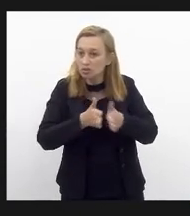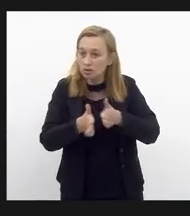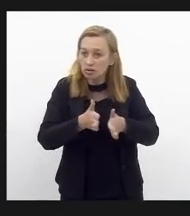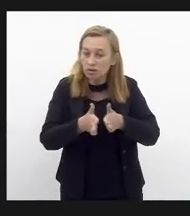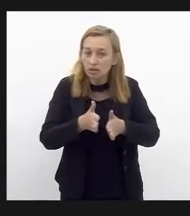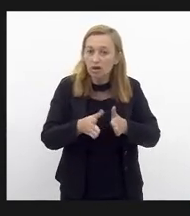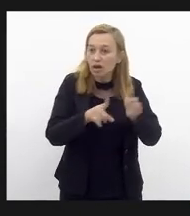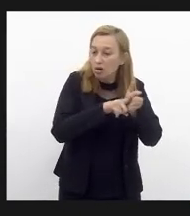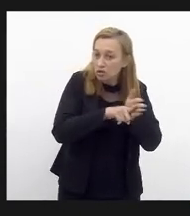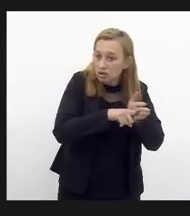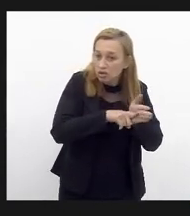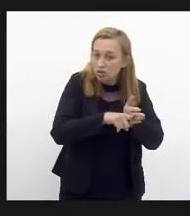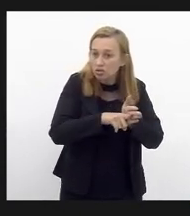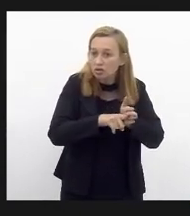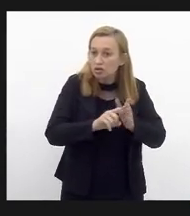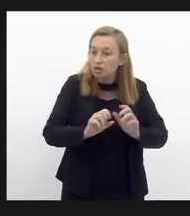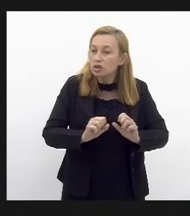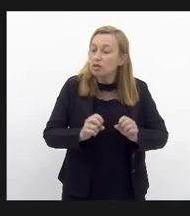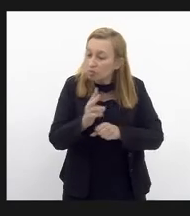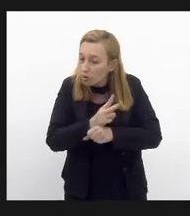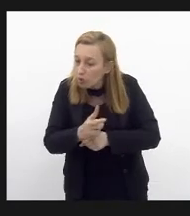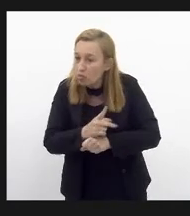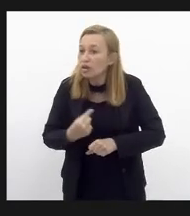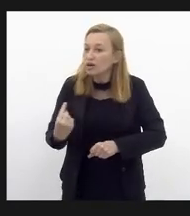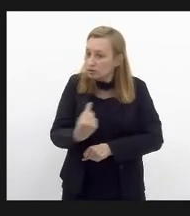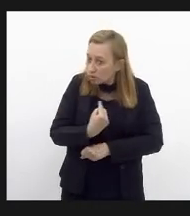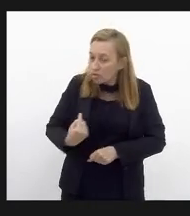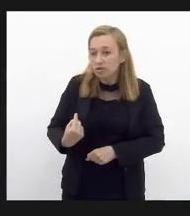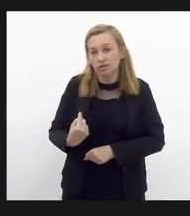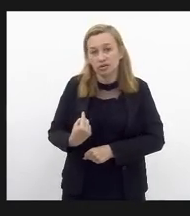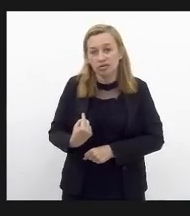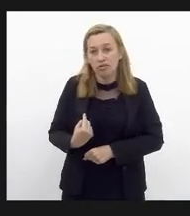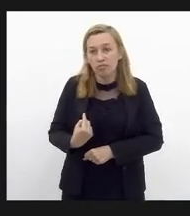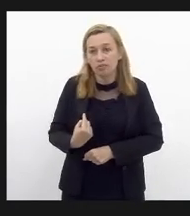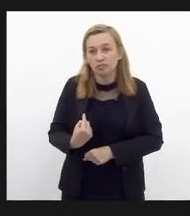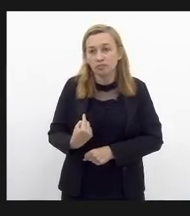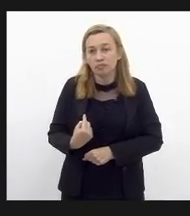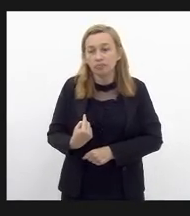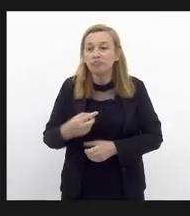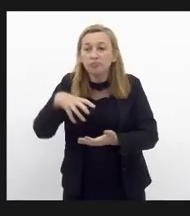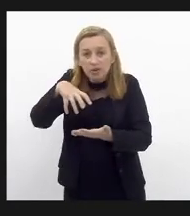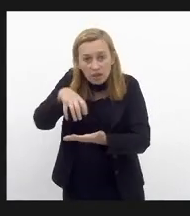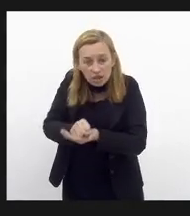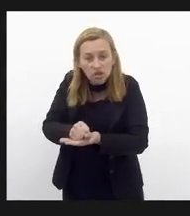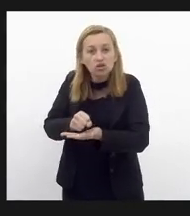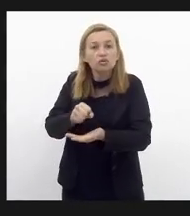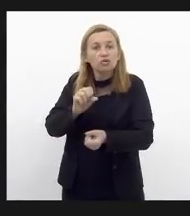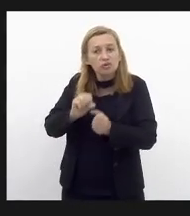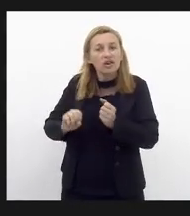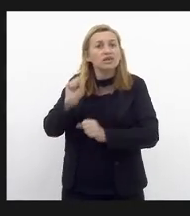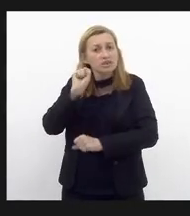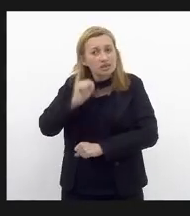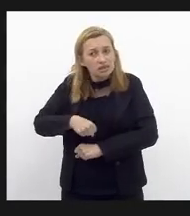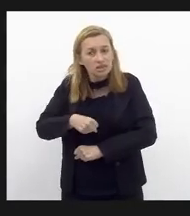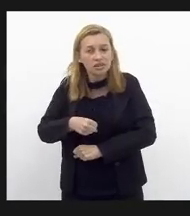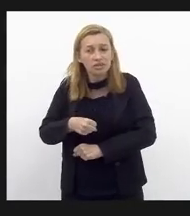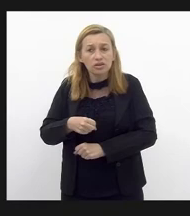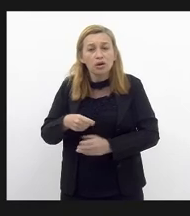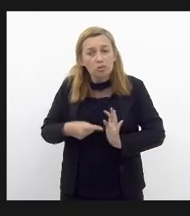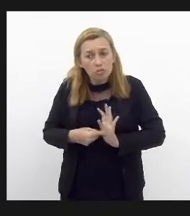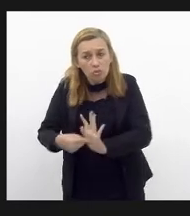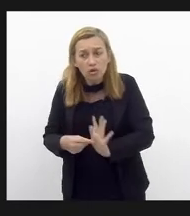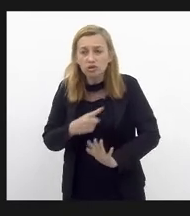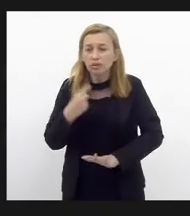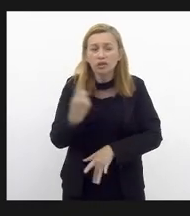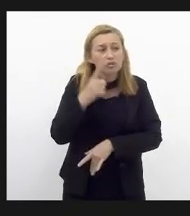aos exames, que busquem os nossos gabinetes também, que faça o registro, traga para nós